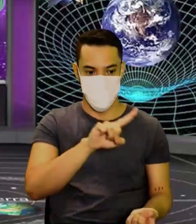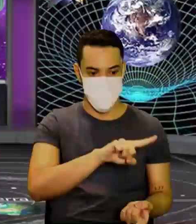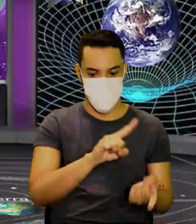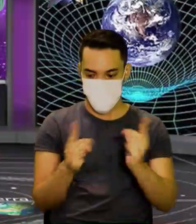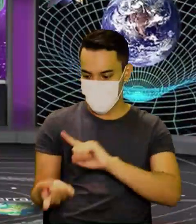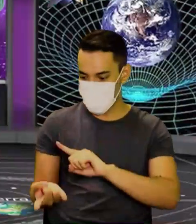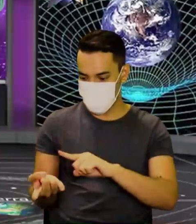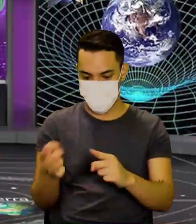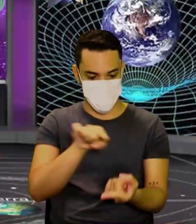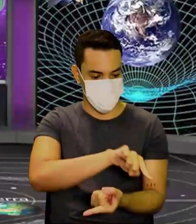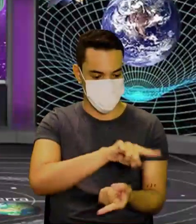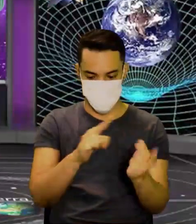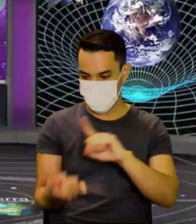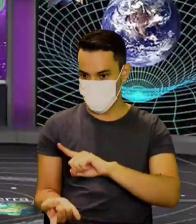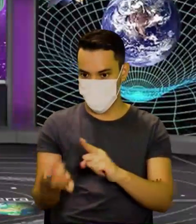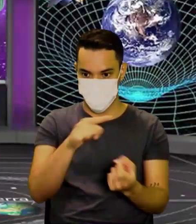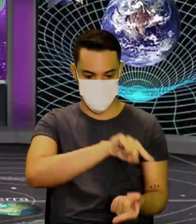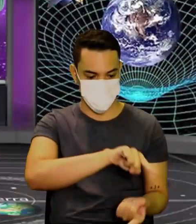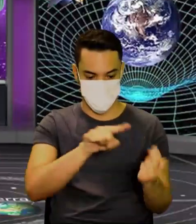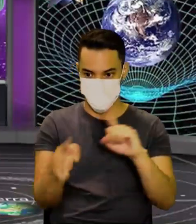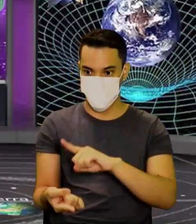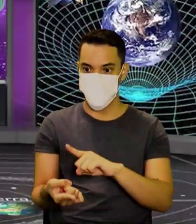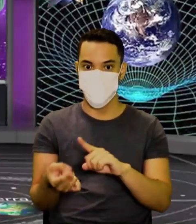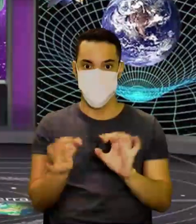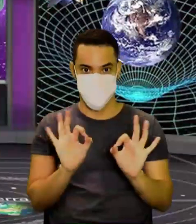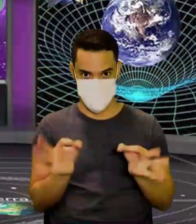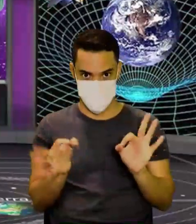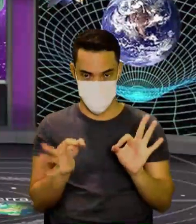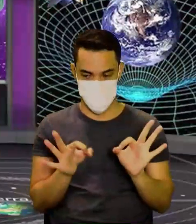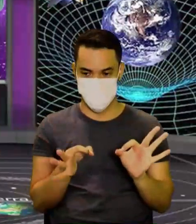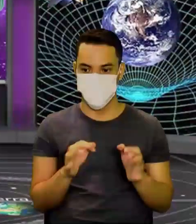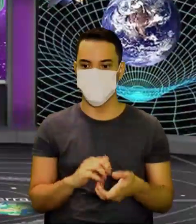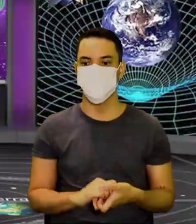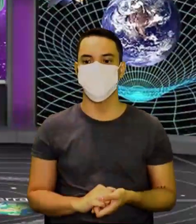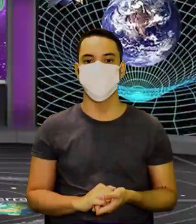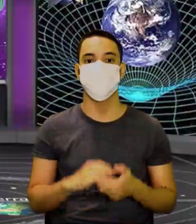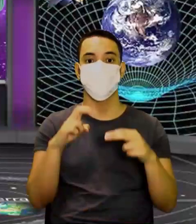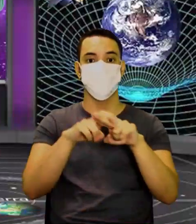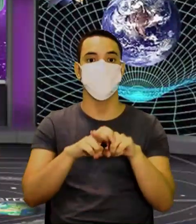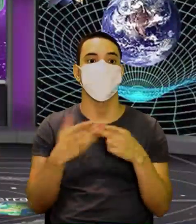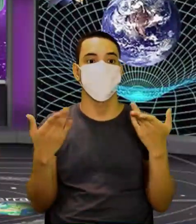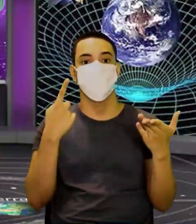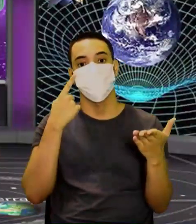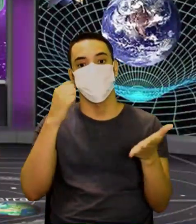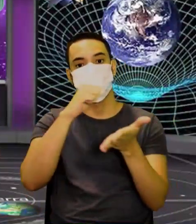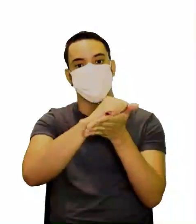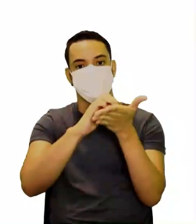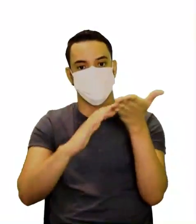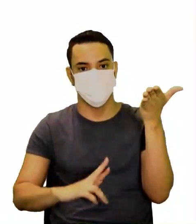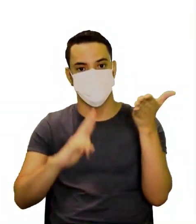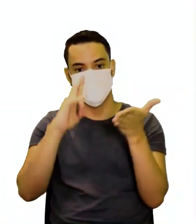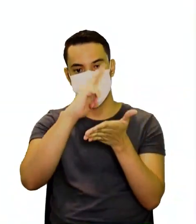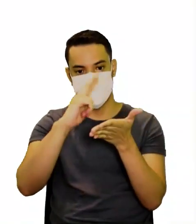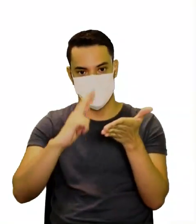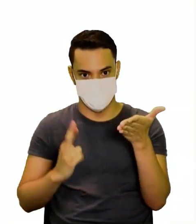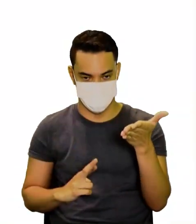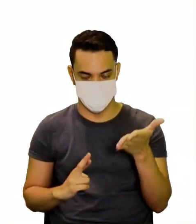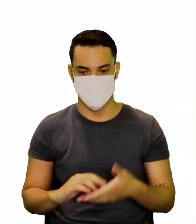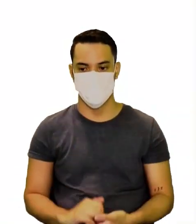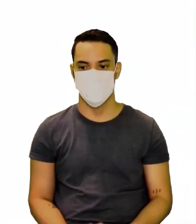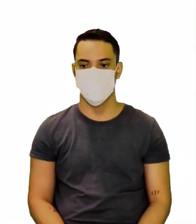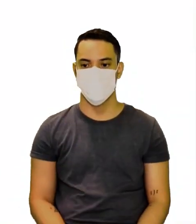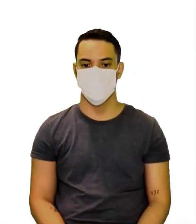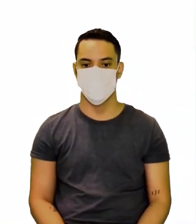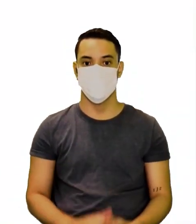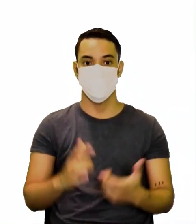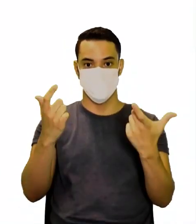Um seria mais ou menos o inverso do outro, tá bom? Então vamos ali para as nossas atividades de sala. Vamos lá?